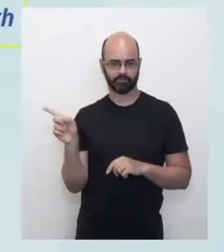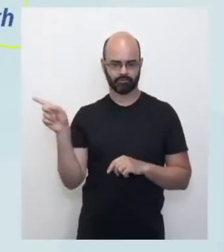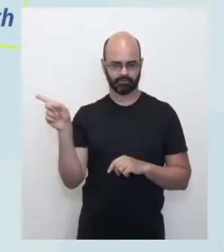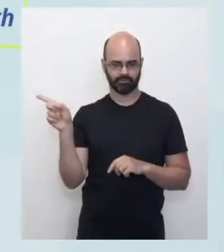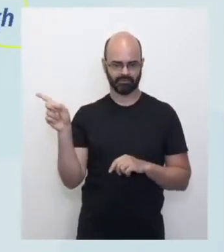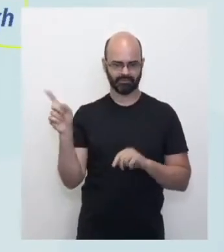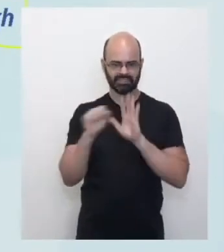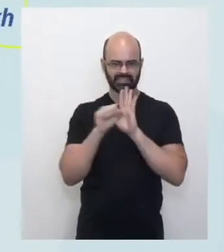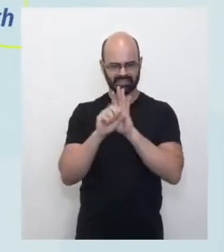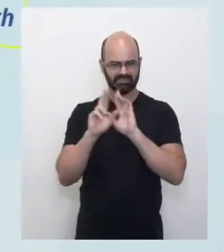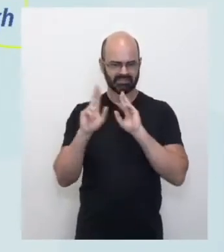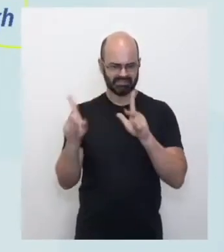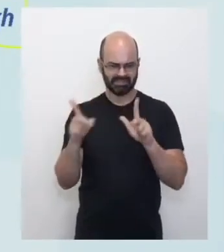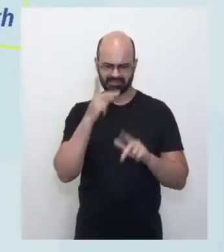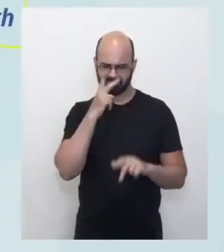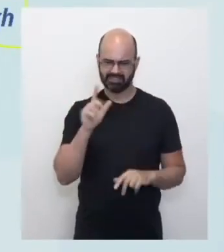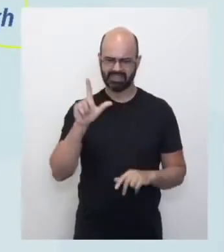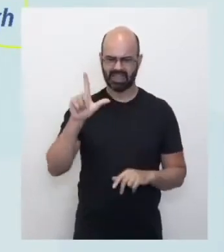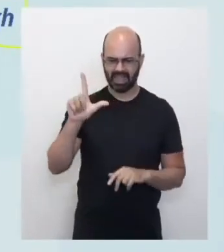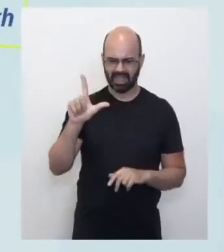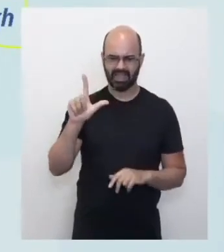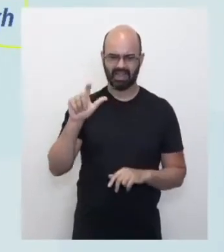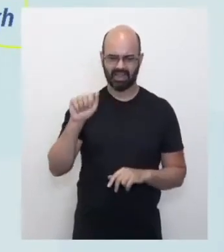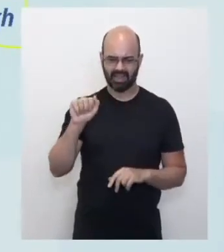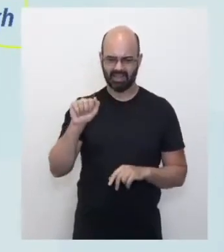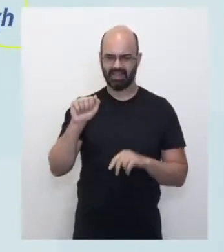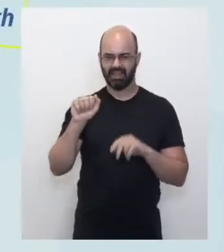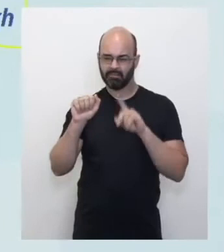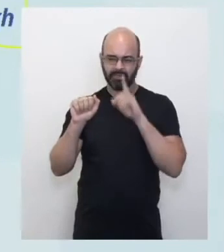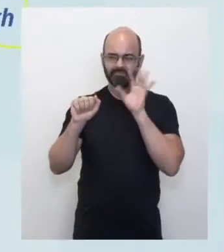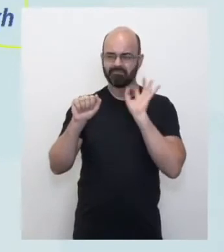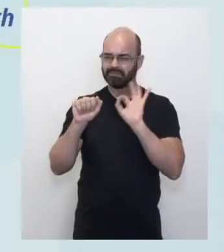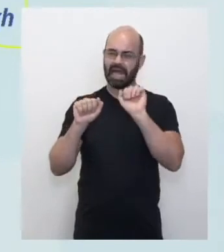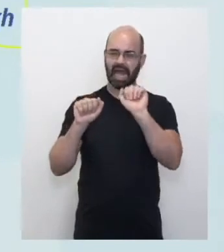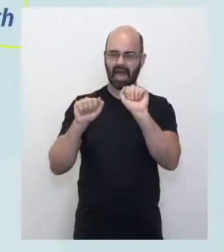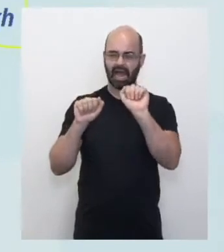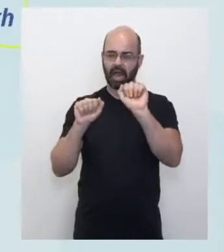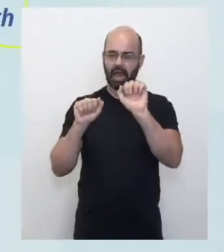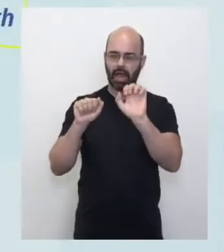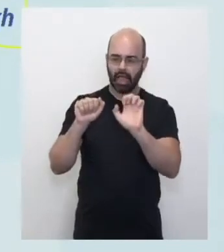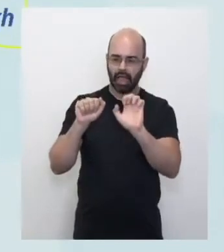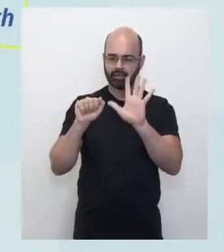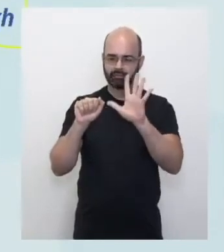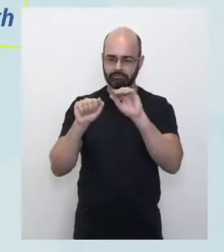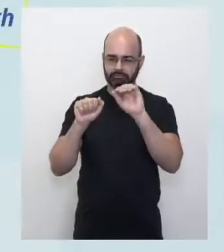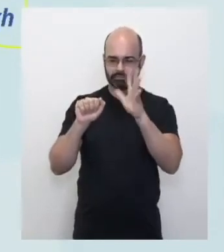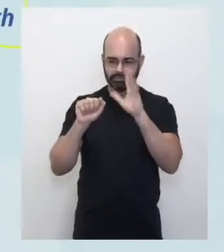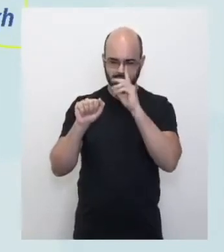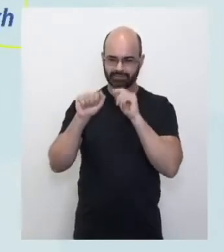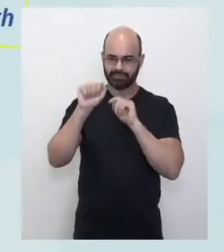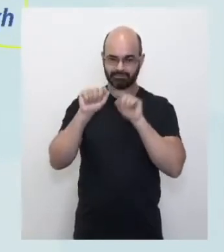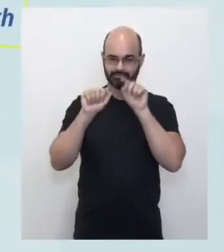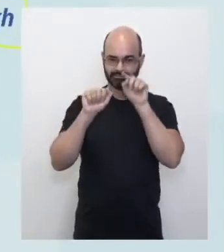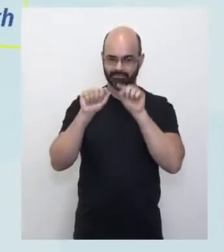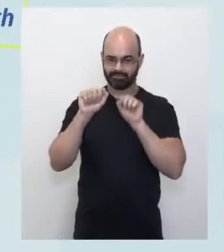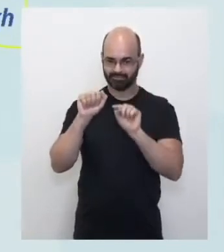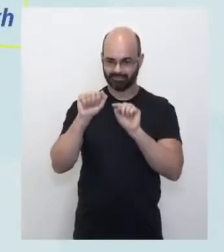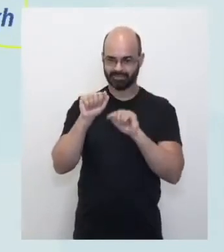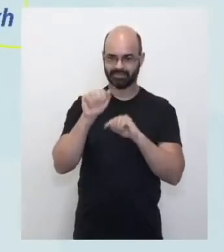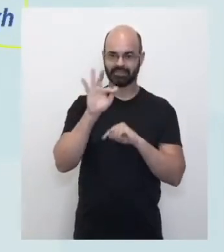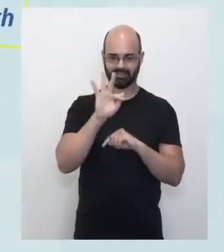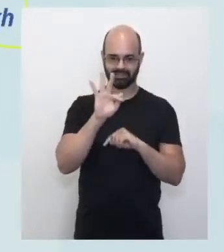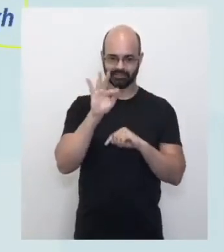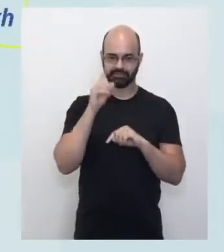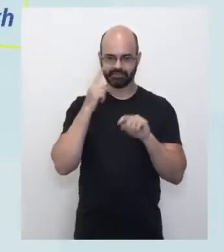fosse uma mistura de A com E. Então, laugh não é nem laugh, nem laugh. Isso. É intermediário, Esse símbolozinho aí, Ed,